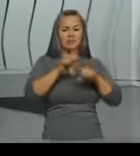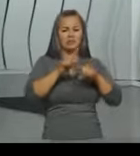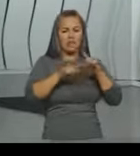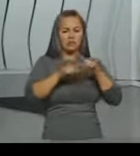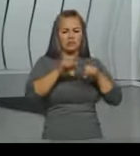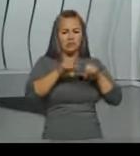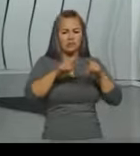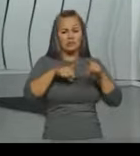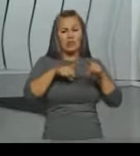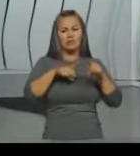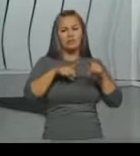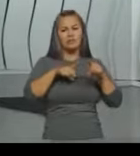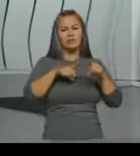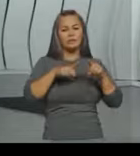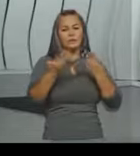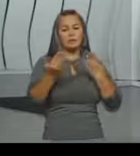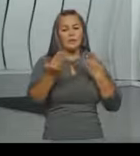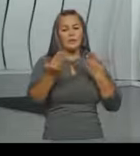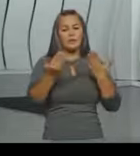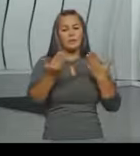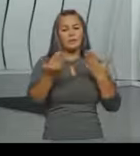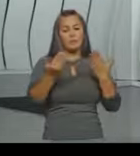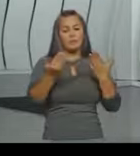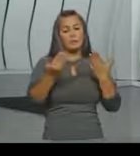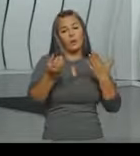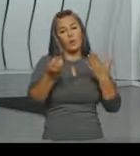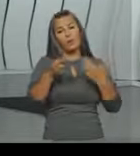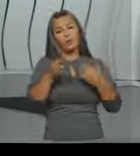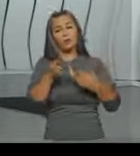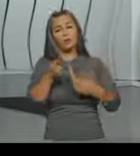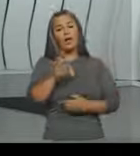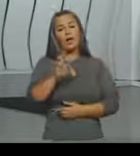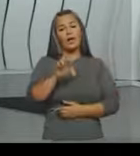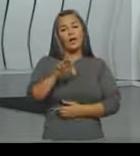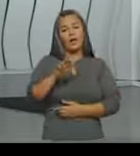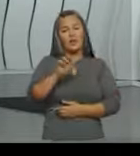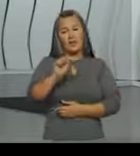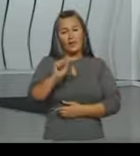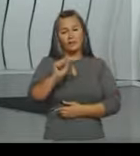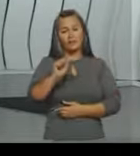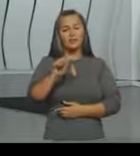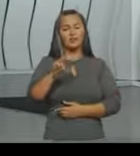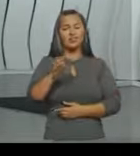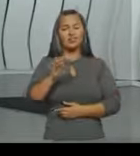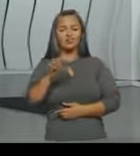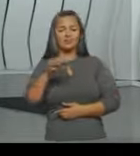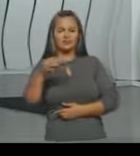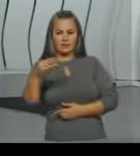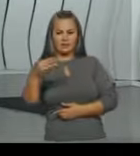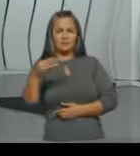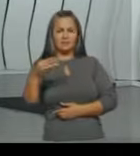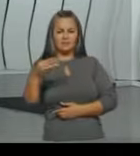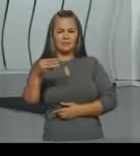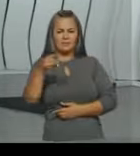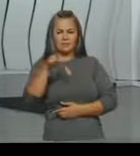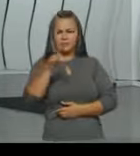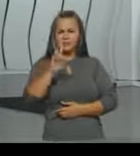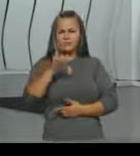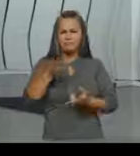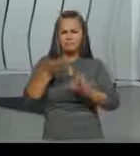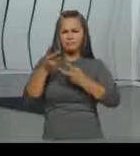proporção, ou simplesmente regra de 3 diretamente proporcional. Você vai ver que na matemática é